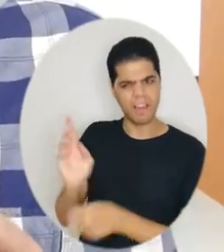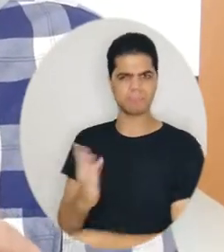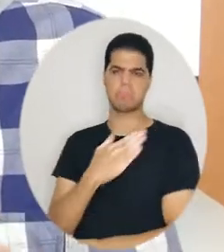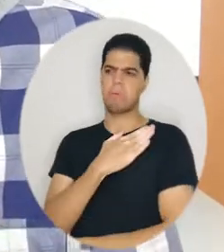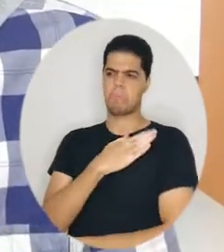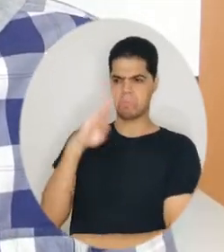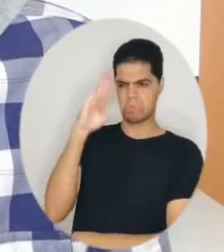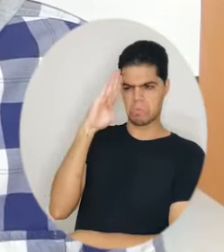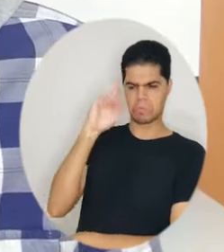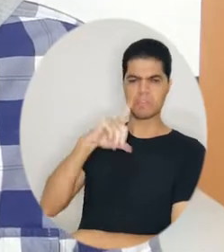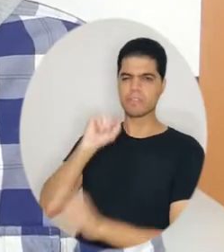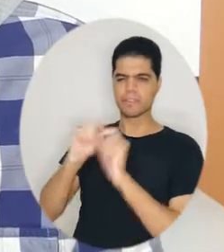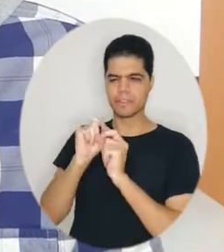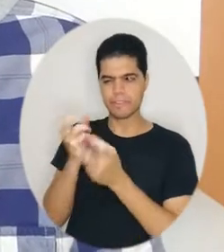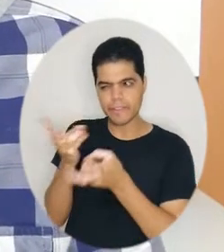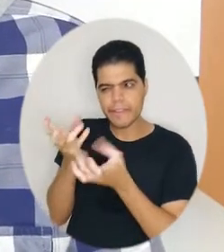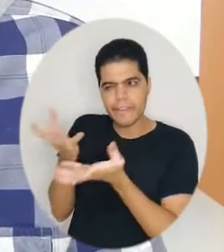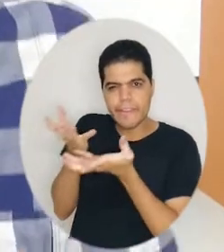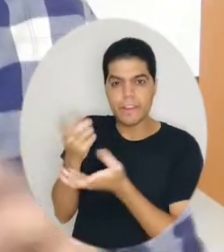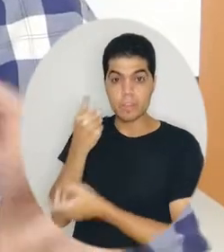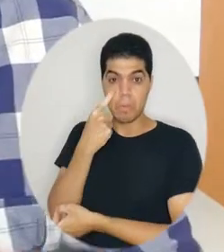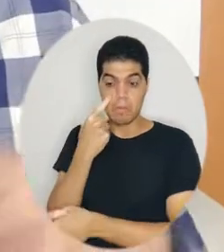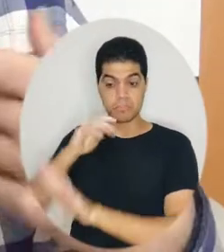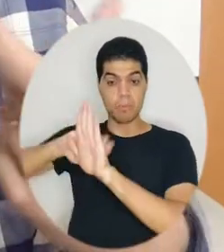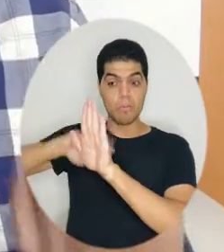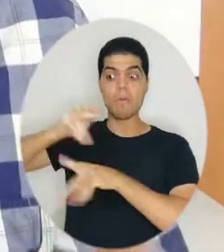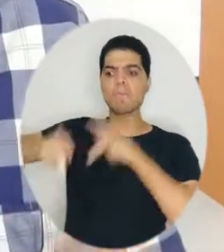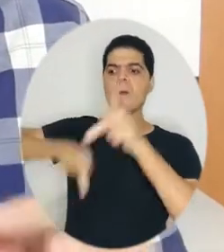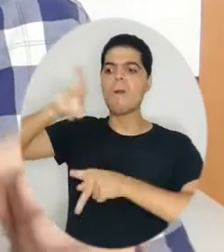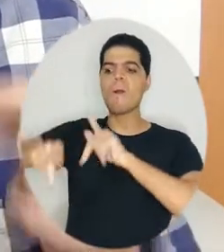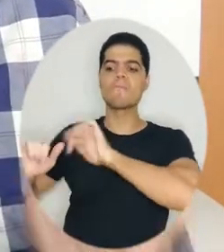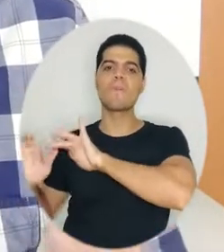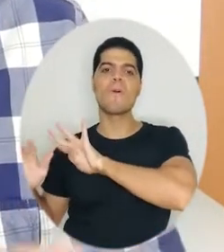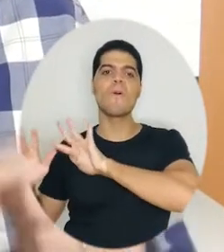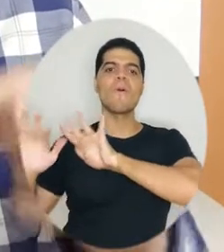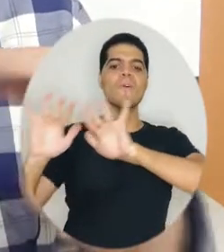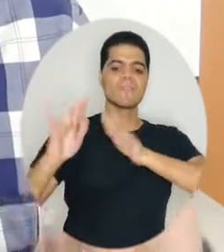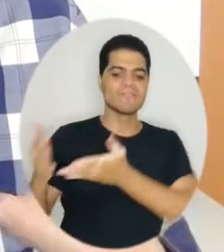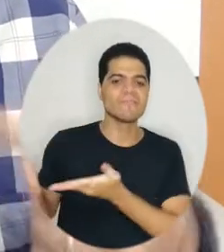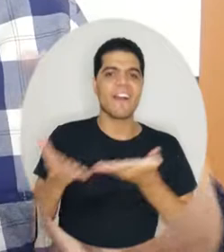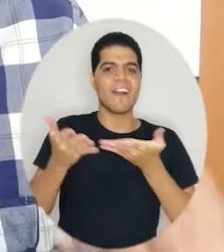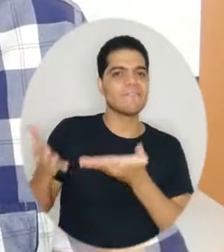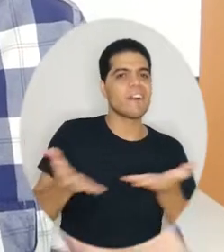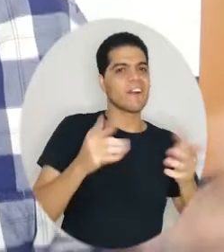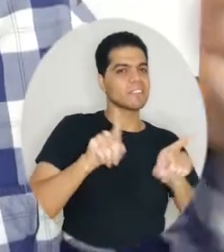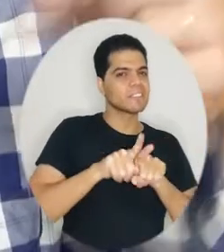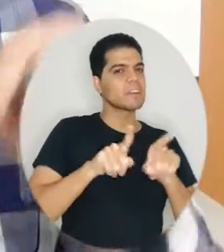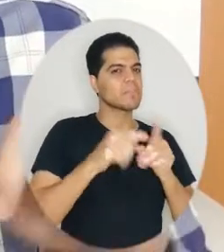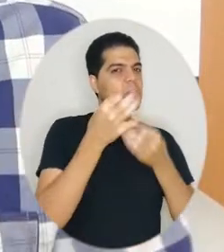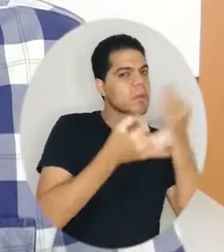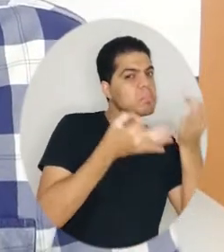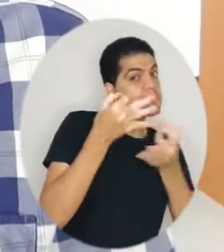trazer a população para as ruas nessas comemorações patrióticas ao mesmo tempo em que estimulavam certas narrativas